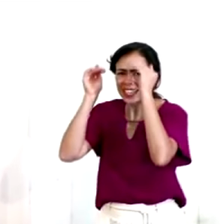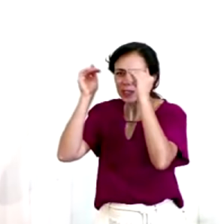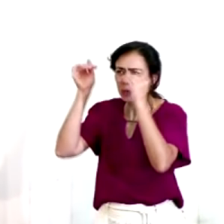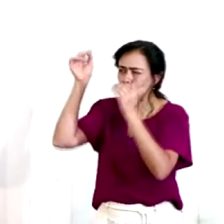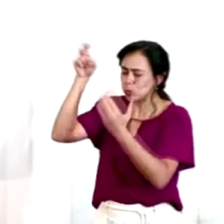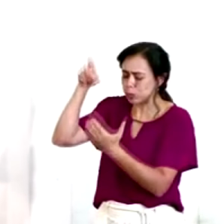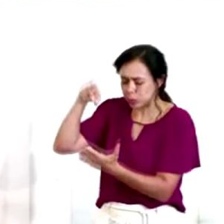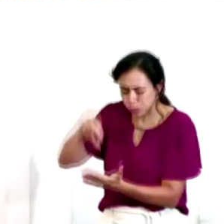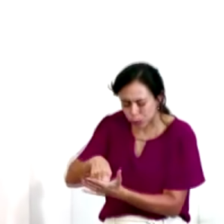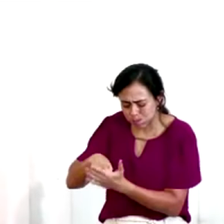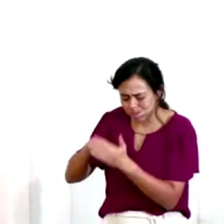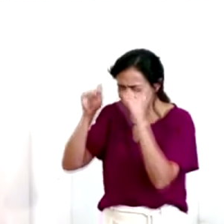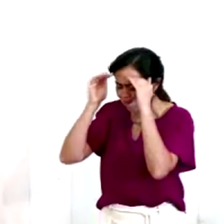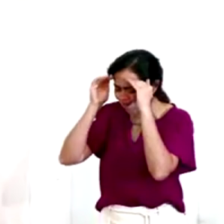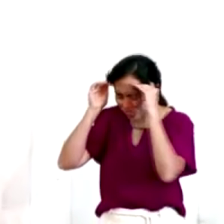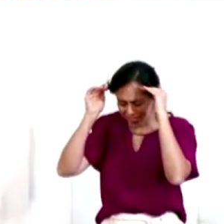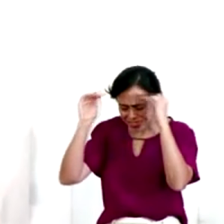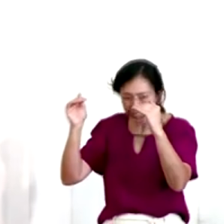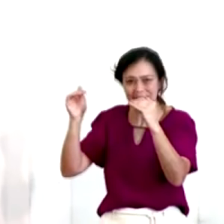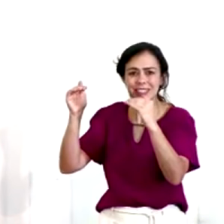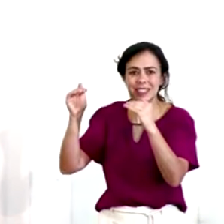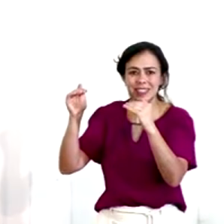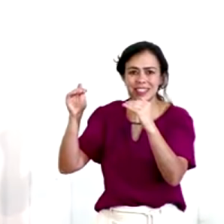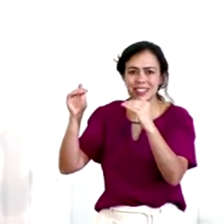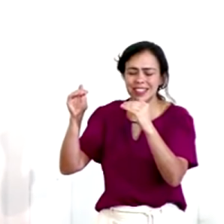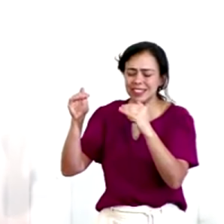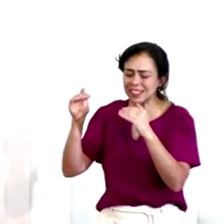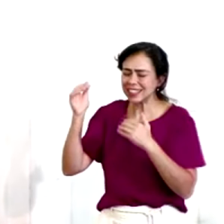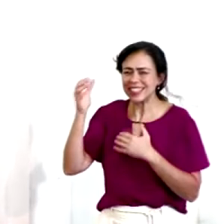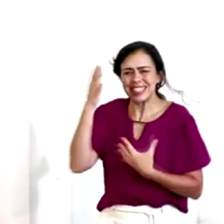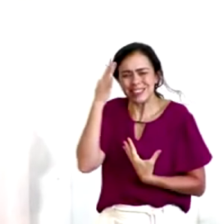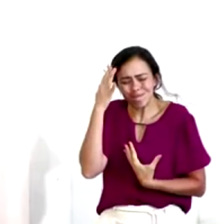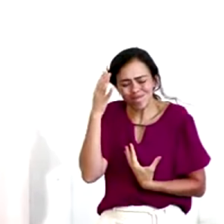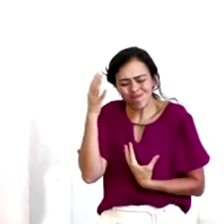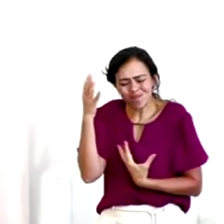Mas ao mesmo tempo eu tenho convivido com pessoas